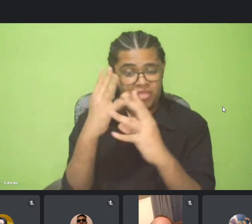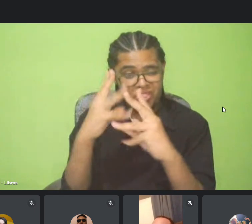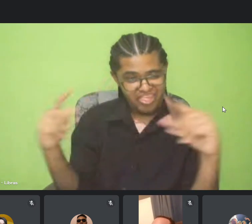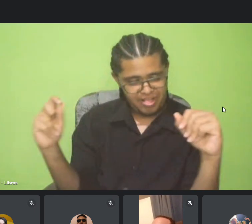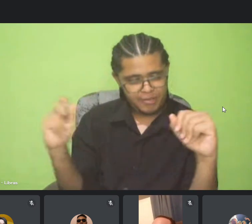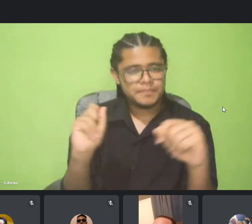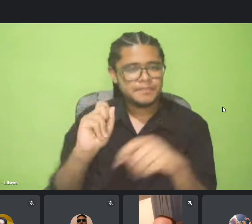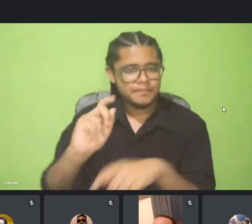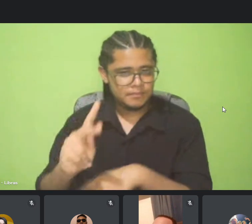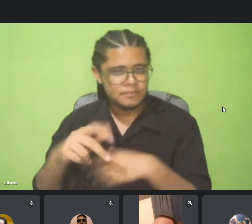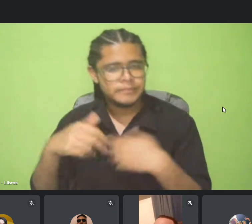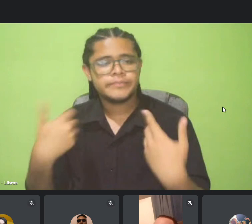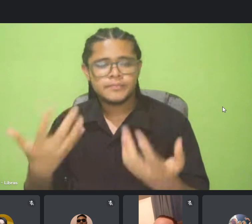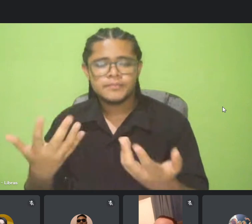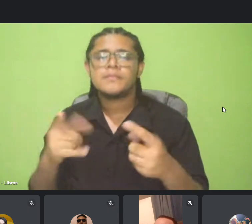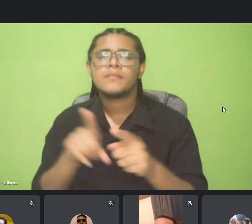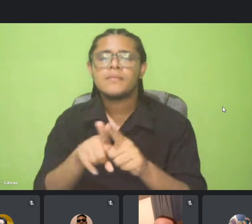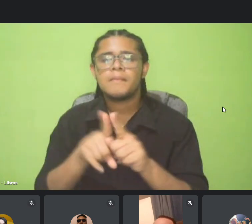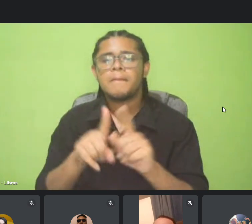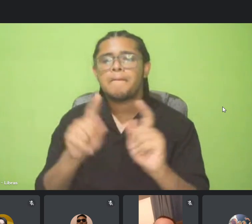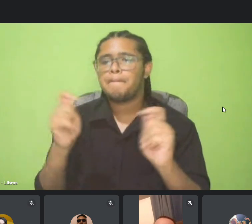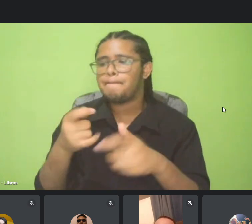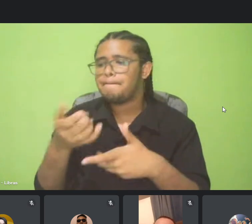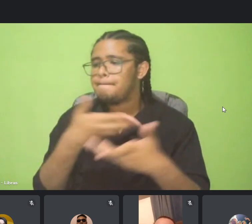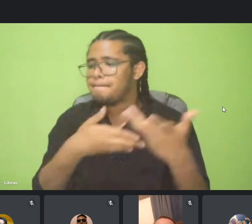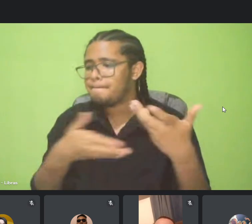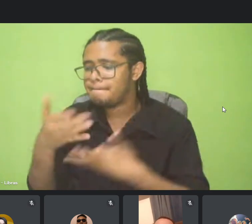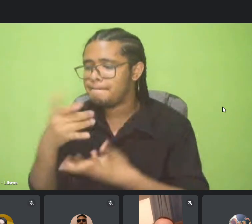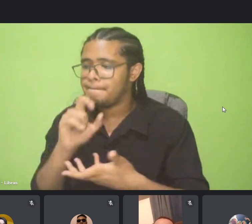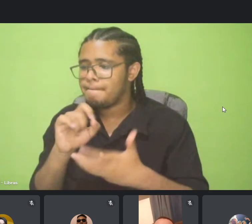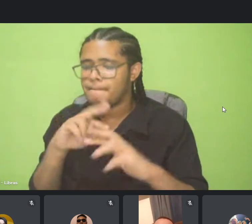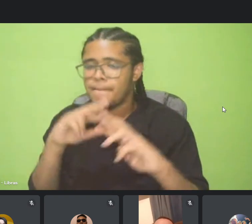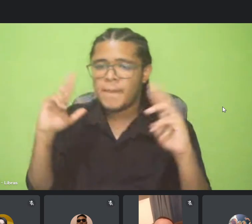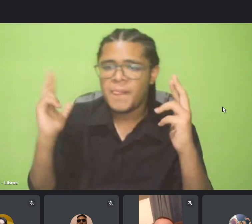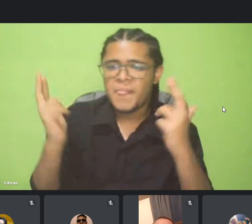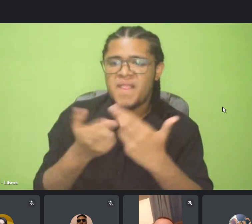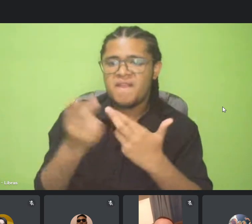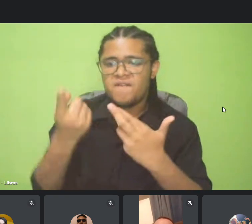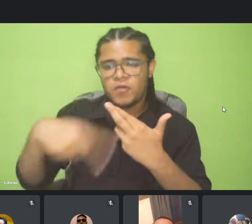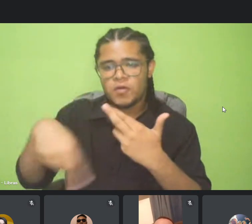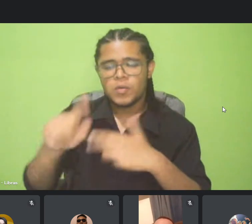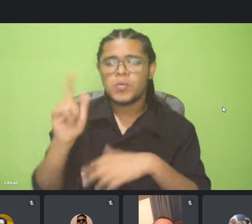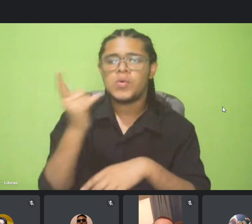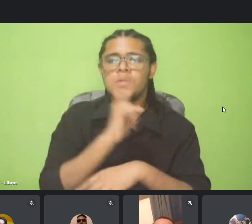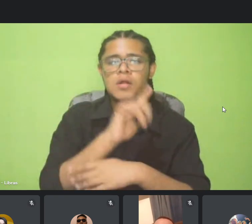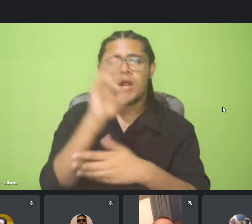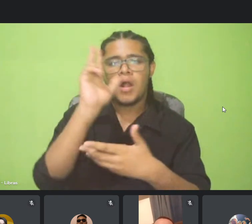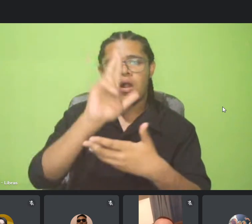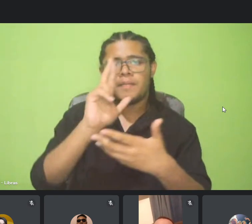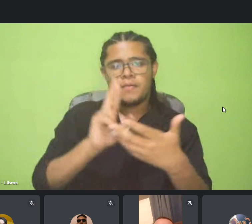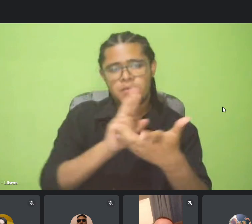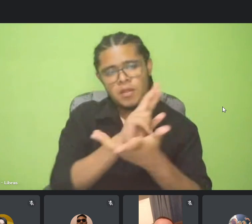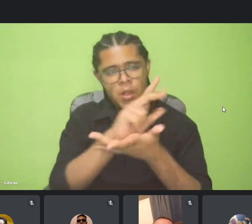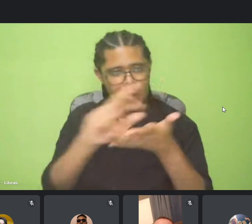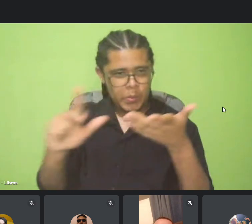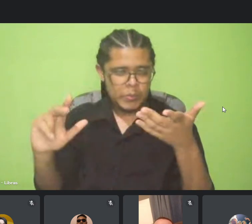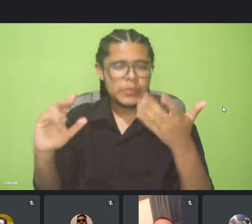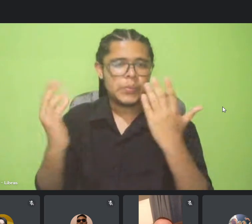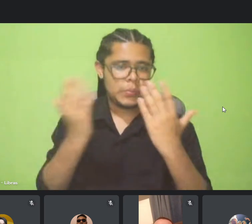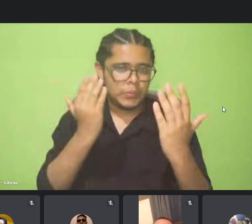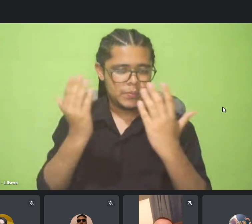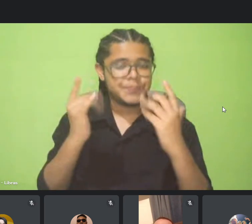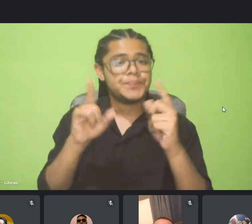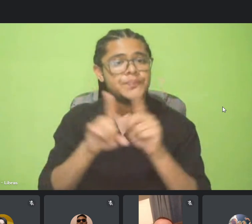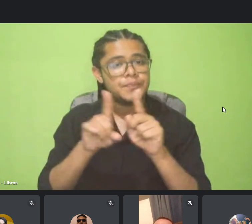a Adela está aqui de ver alguma forma de reunir vocês para tirar algumas dúvidas, até o Matheus, que é do movimento